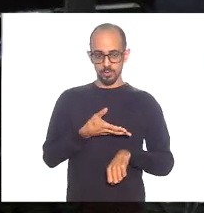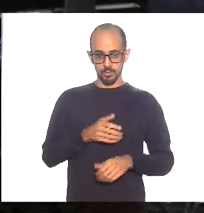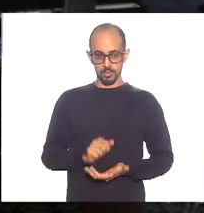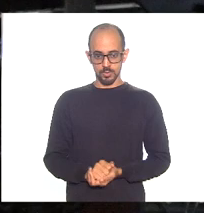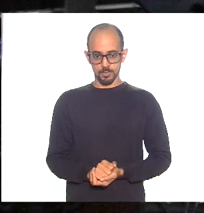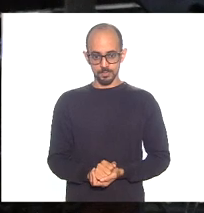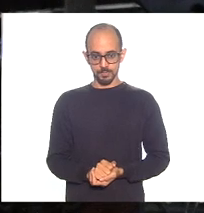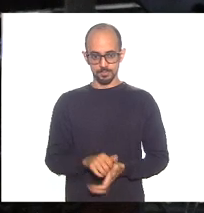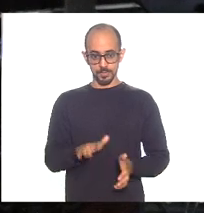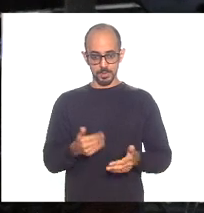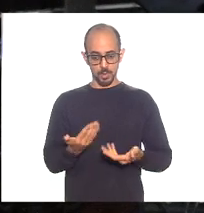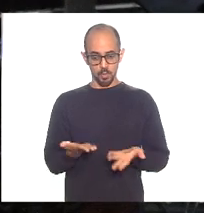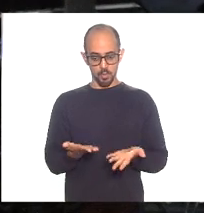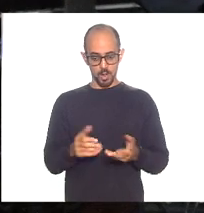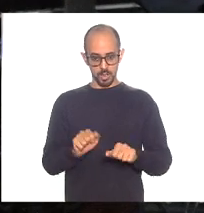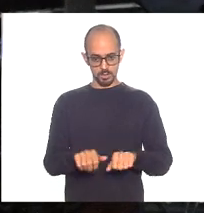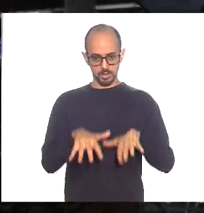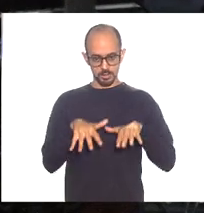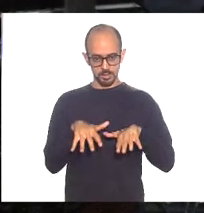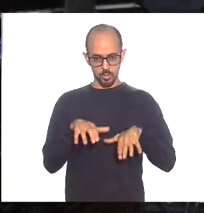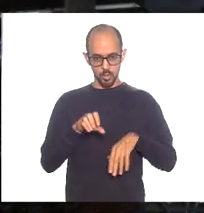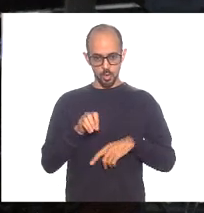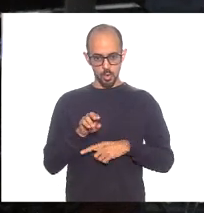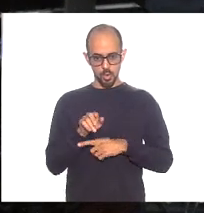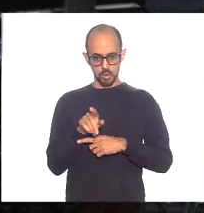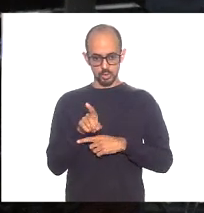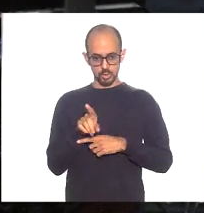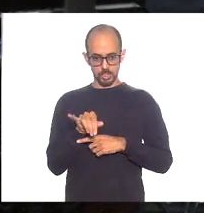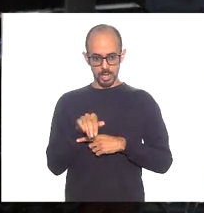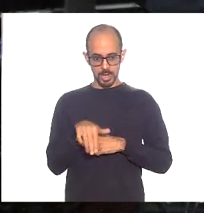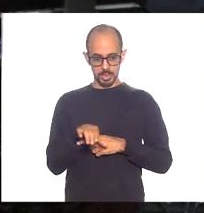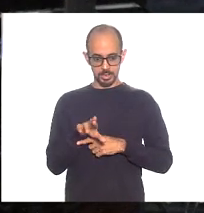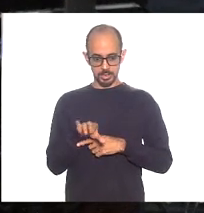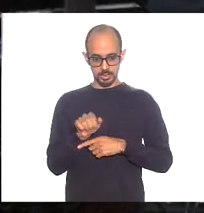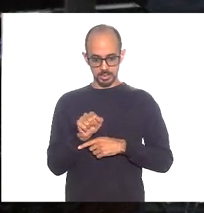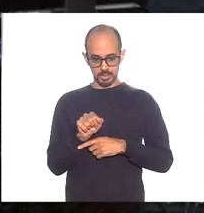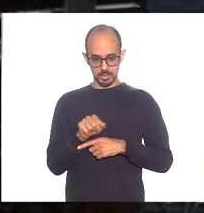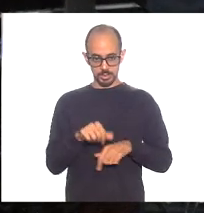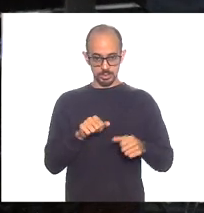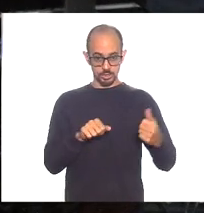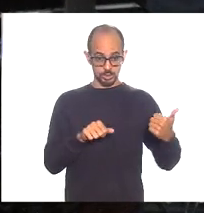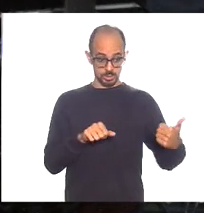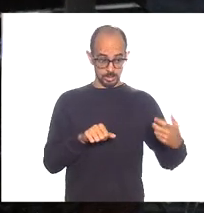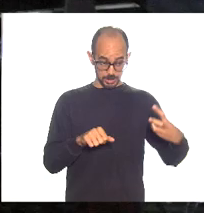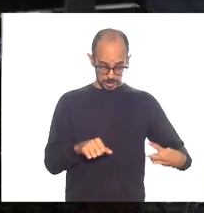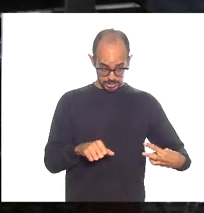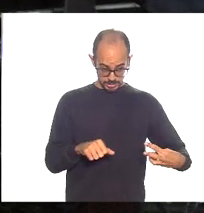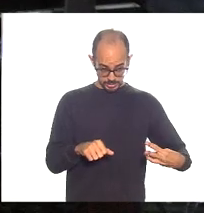Sessão ordinária de 13 horas às 15 horas,